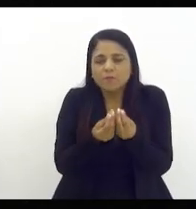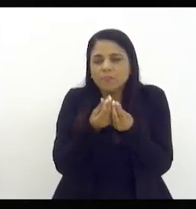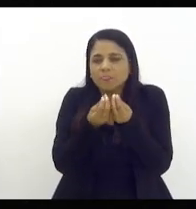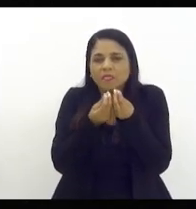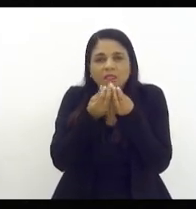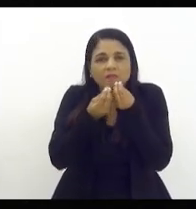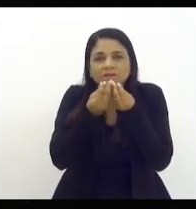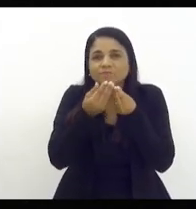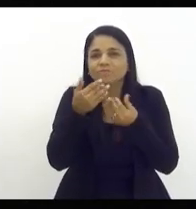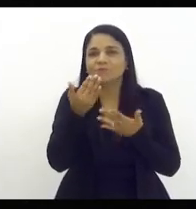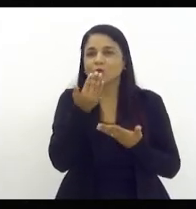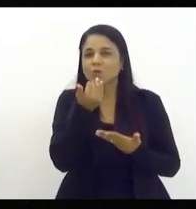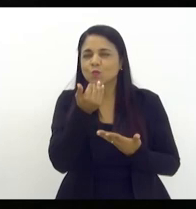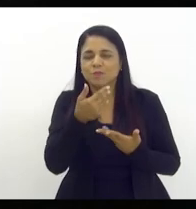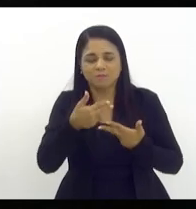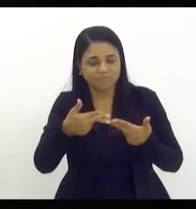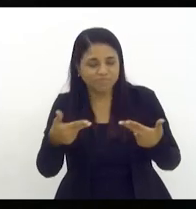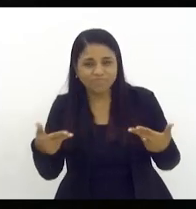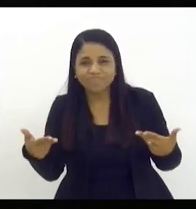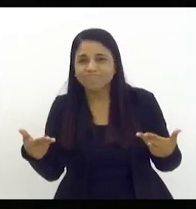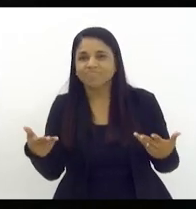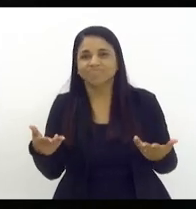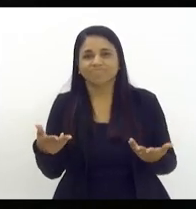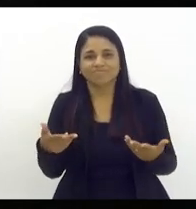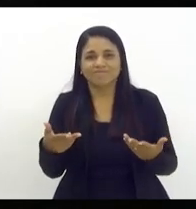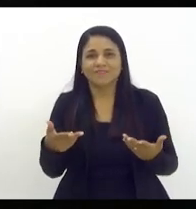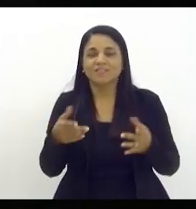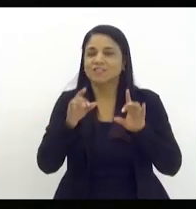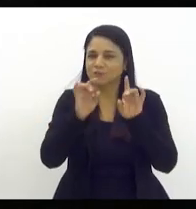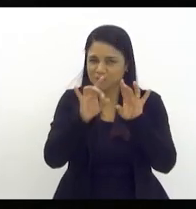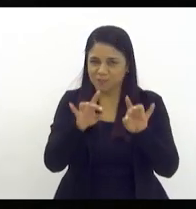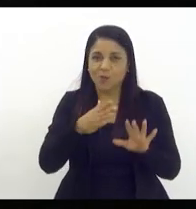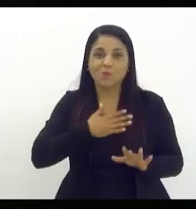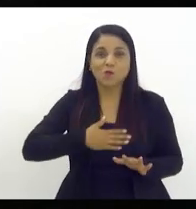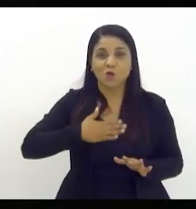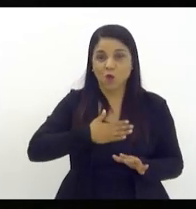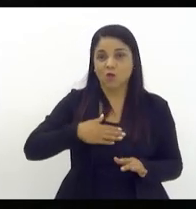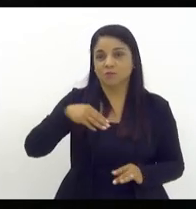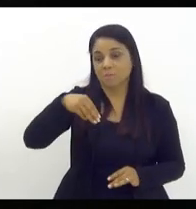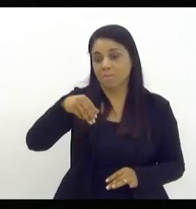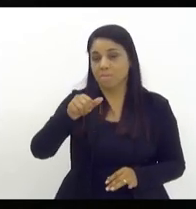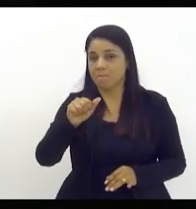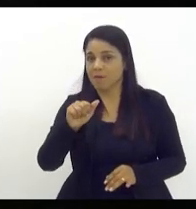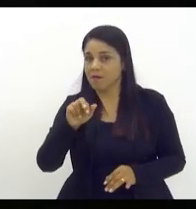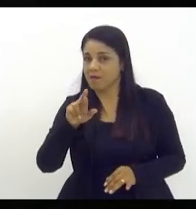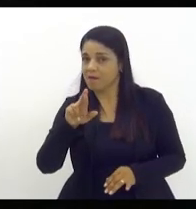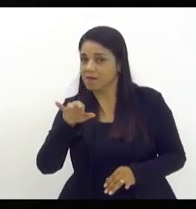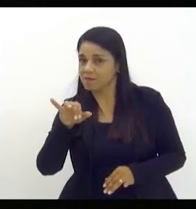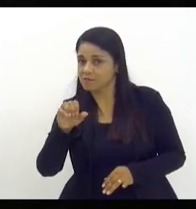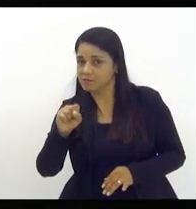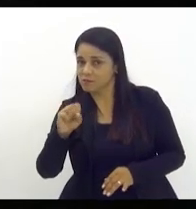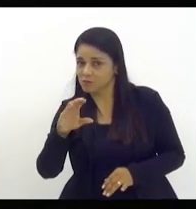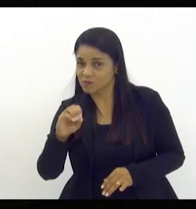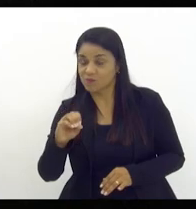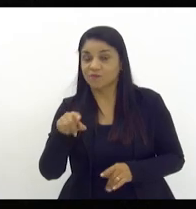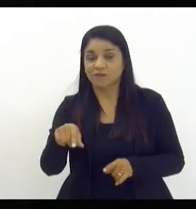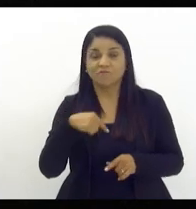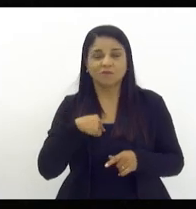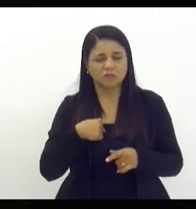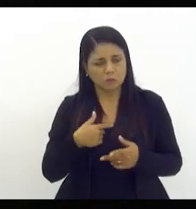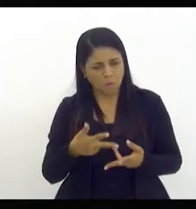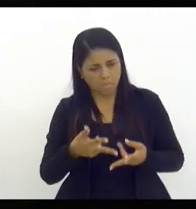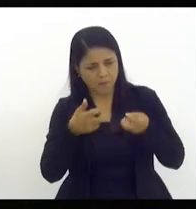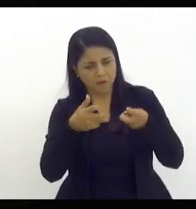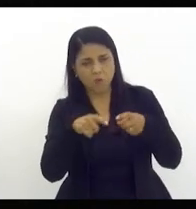que para quem gosta é especial. E aí a gente olha e vê que no estado não temos